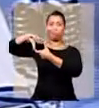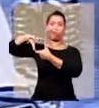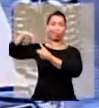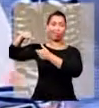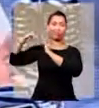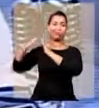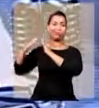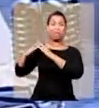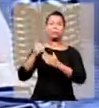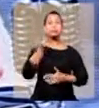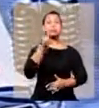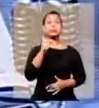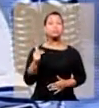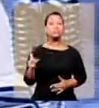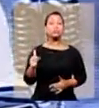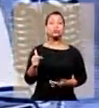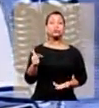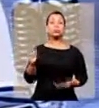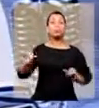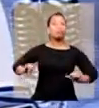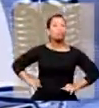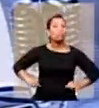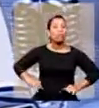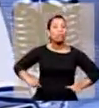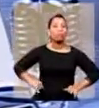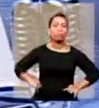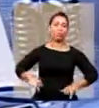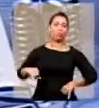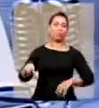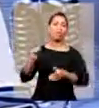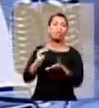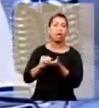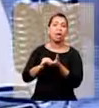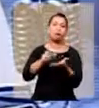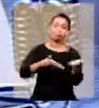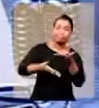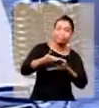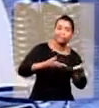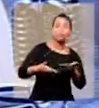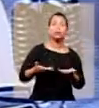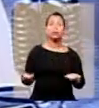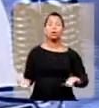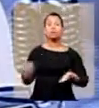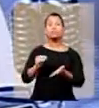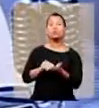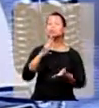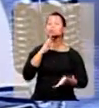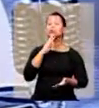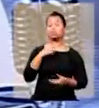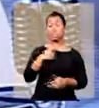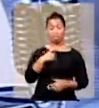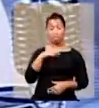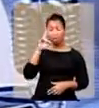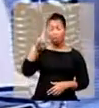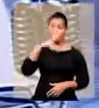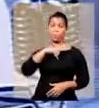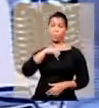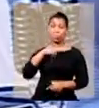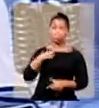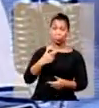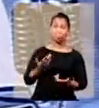social. Então, o desconhecimento. Eu, particularmente, tenho facilidade, porque a minha irmã é. Então,